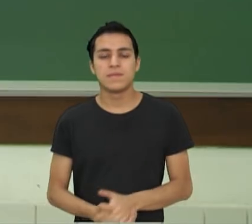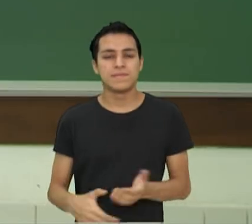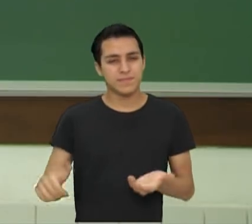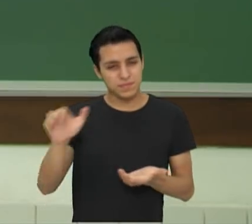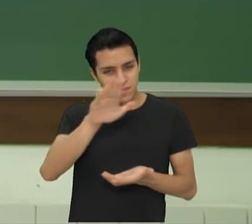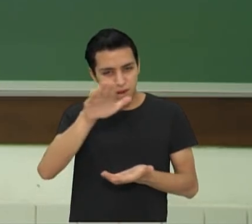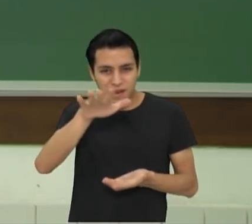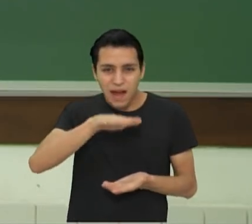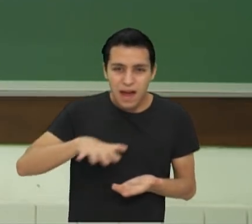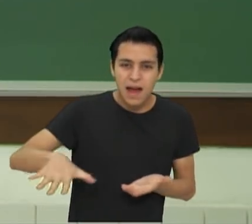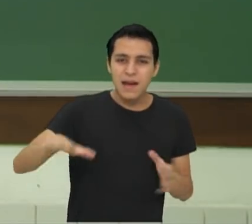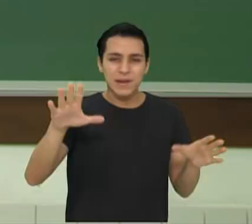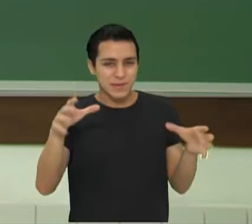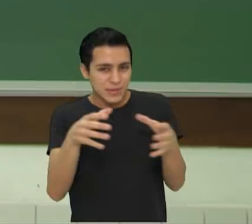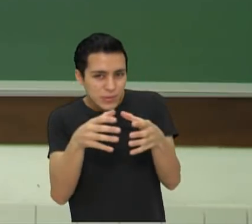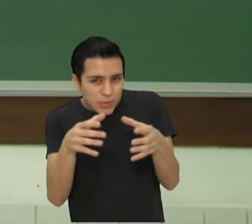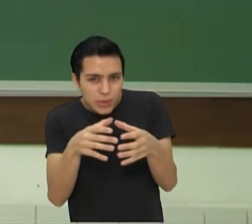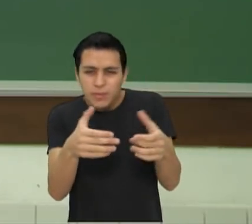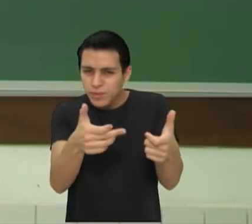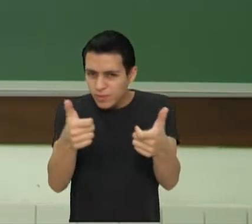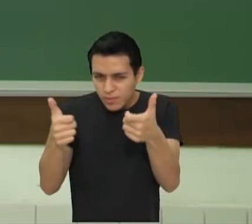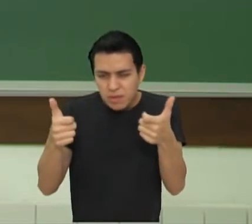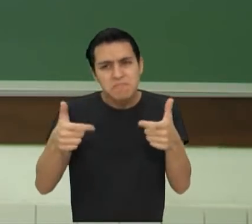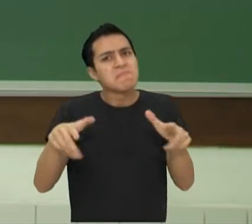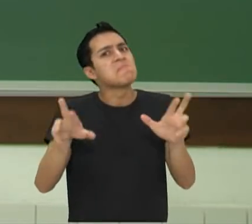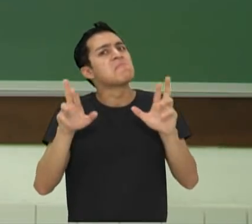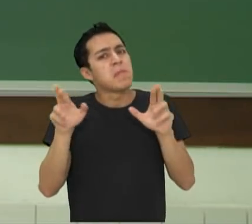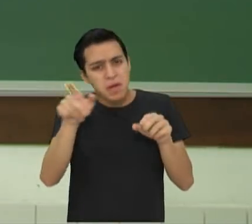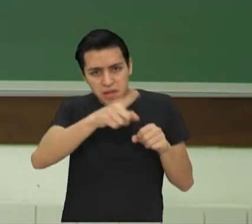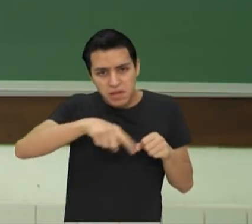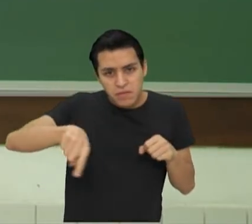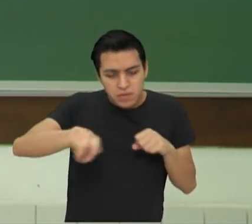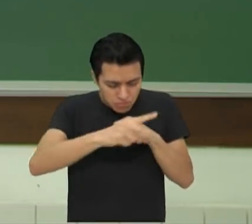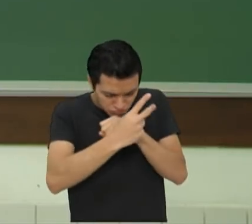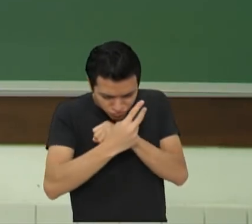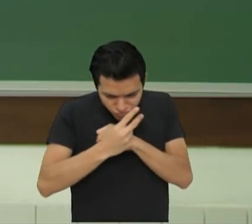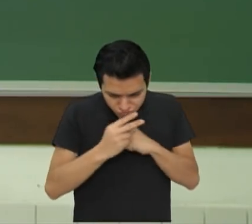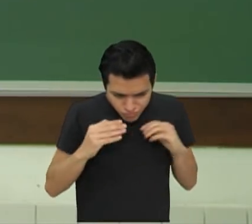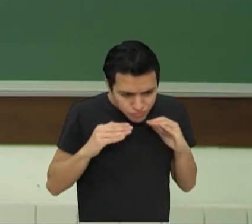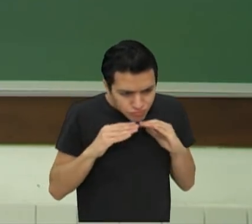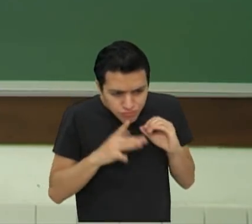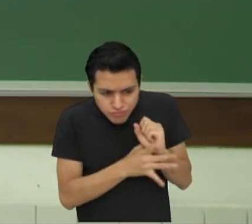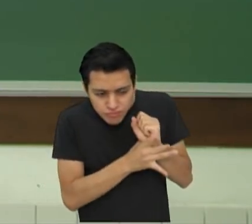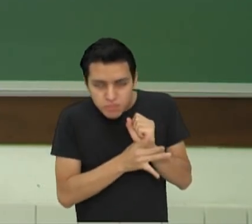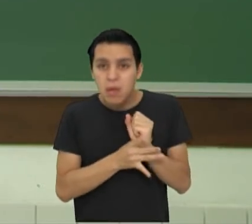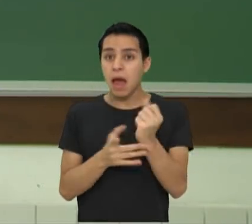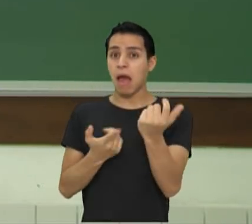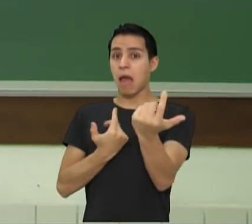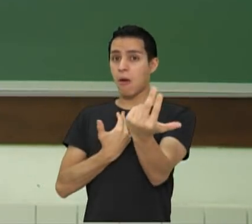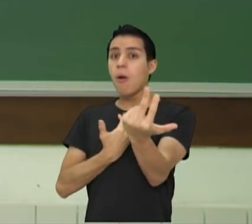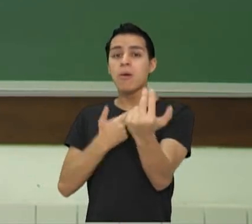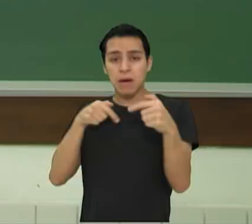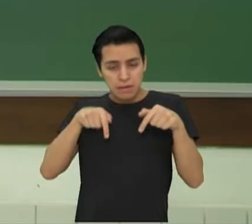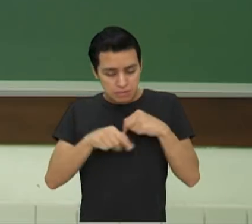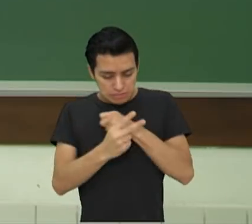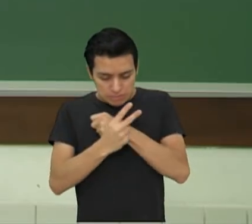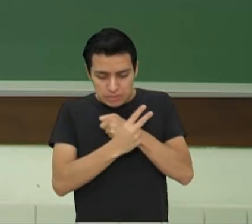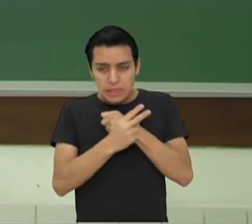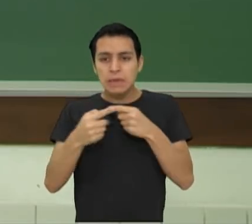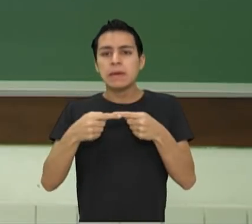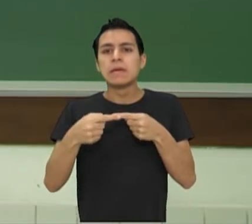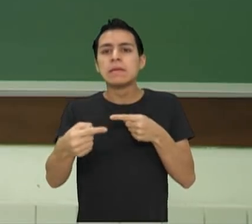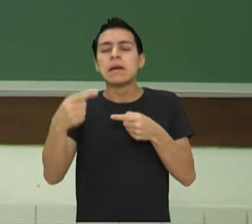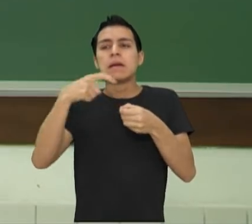Olá pessoal, tudo bem? Espero que vocês estejam se cuidando em casa. Estamos aqui se cuidando também para que possamos voltar o mais